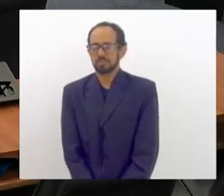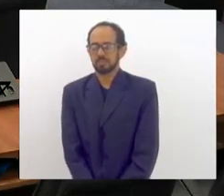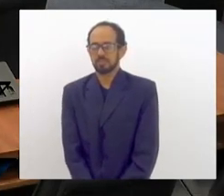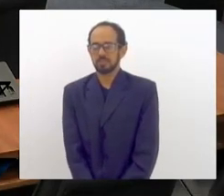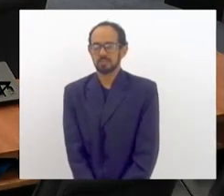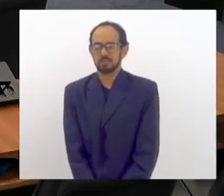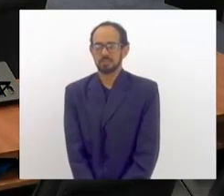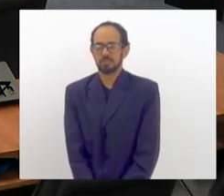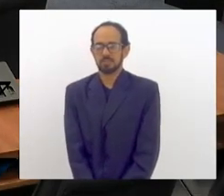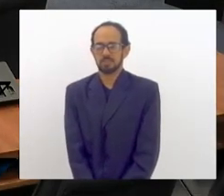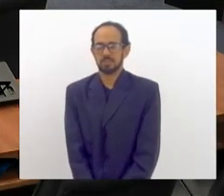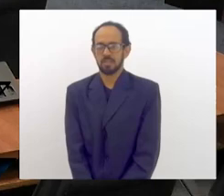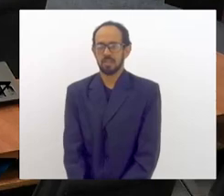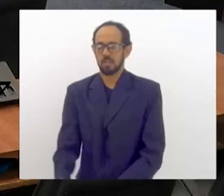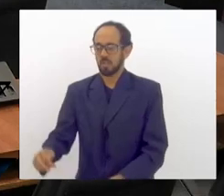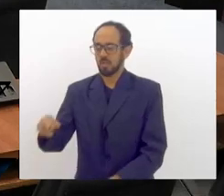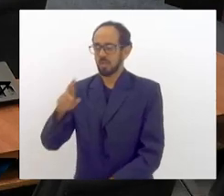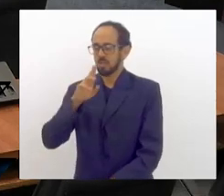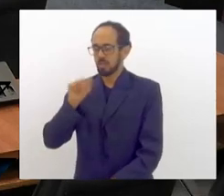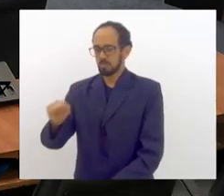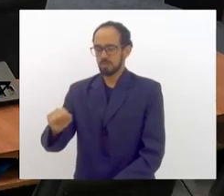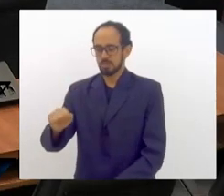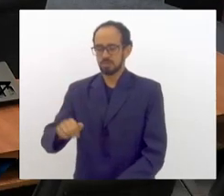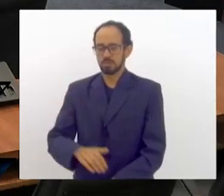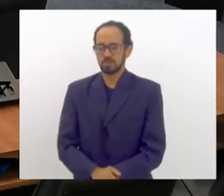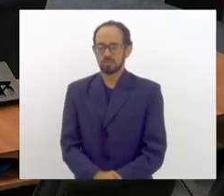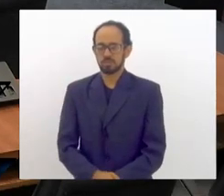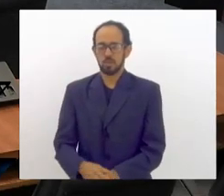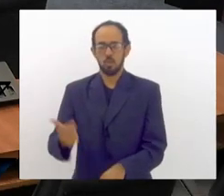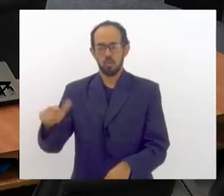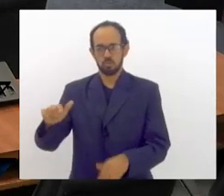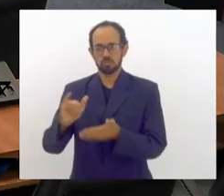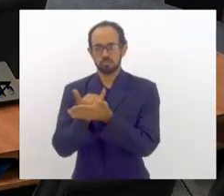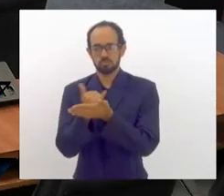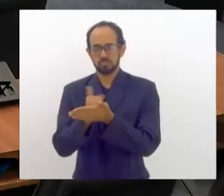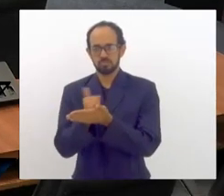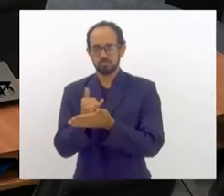Essa questão aí, Rodrigo, próximo orador inscrito aí, tá ok?